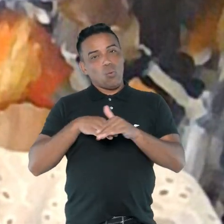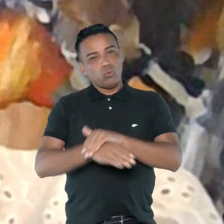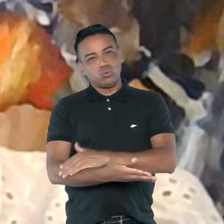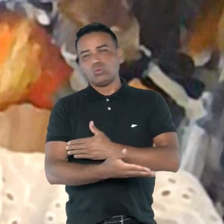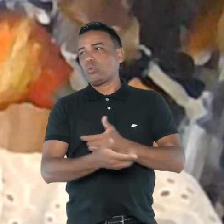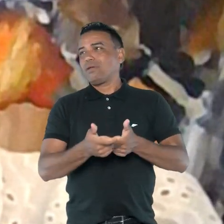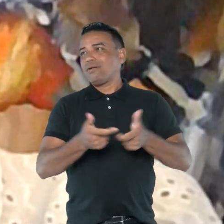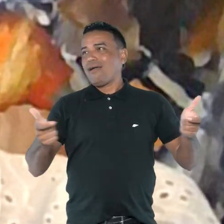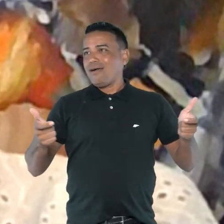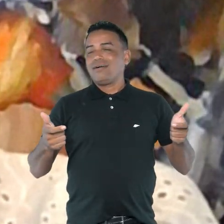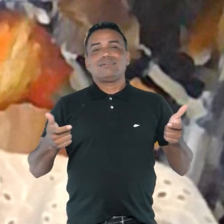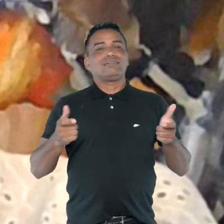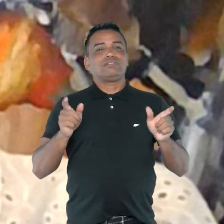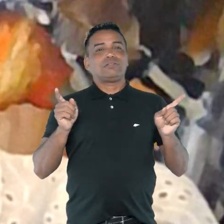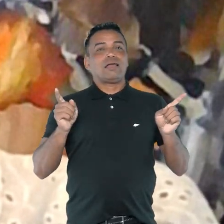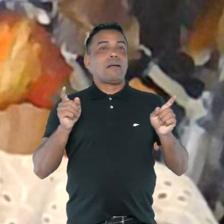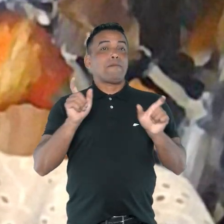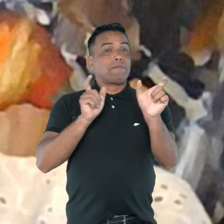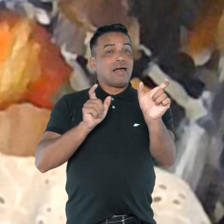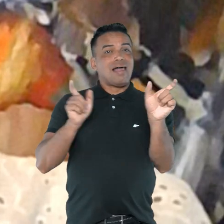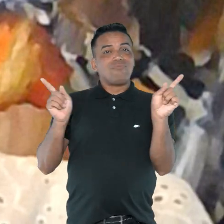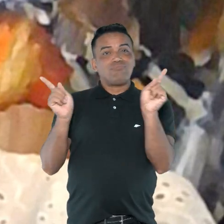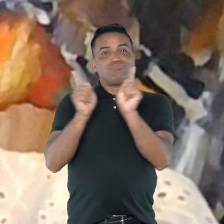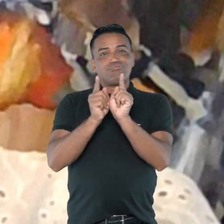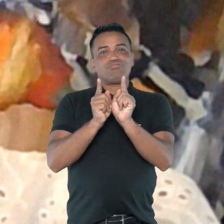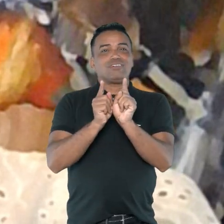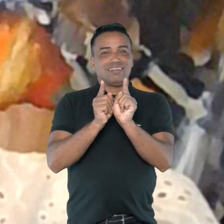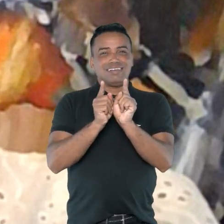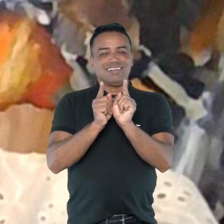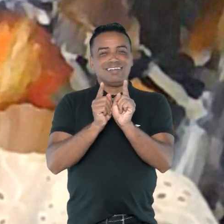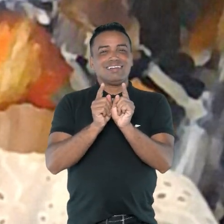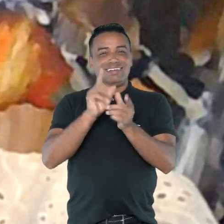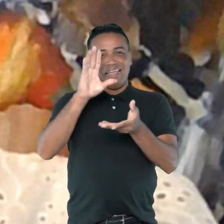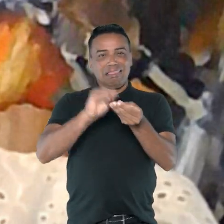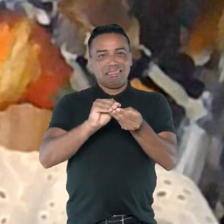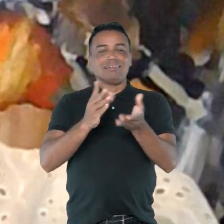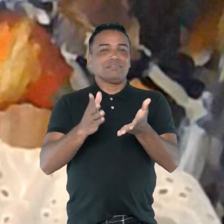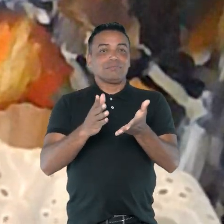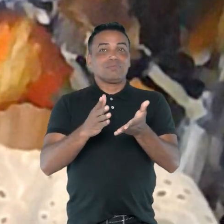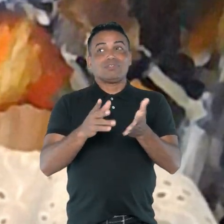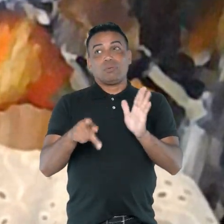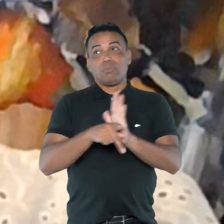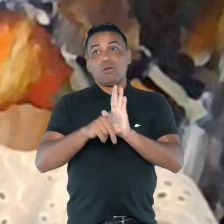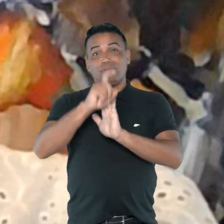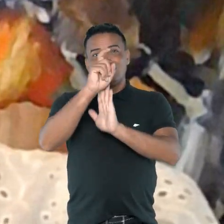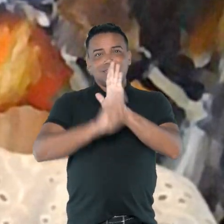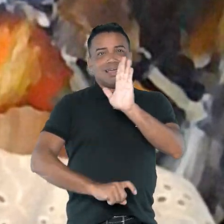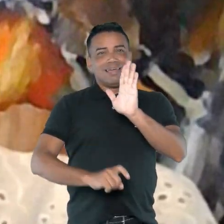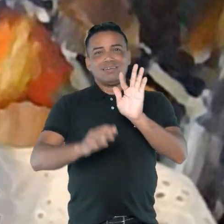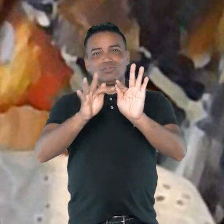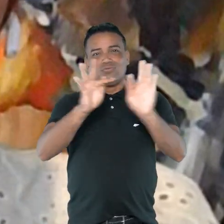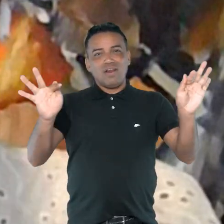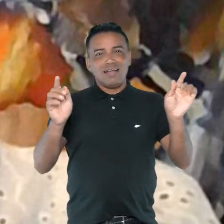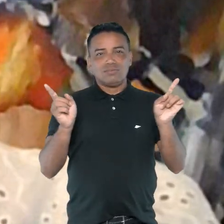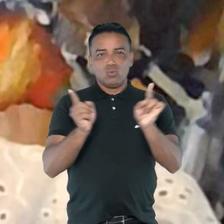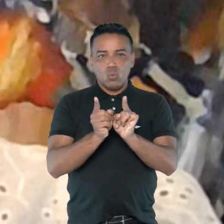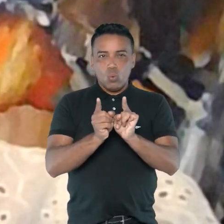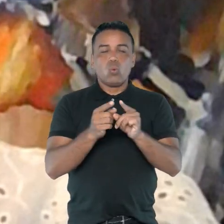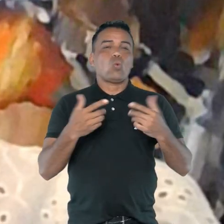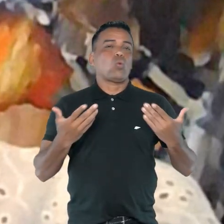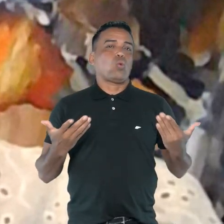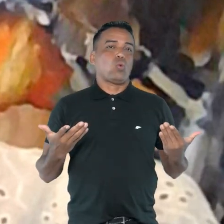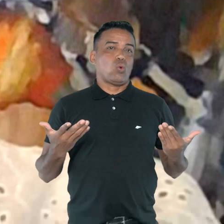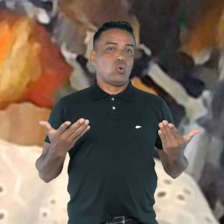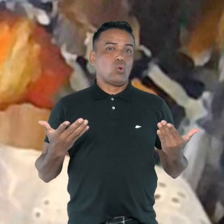tendência muito grande a cortar as palavras e a ter um apreço por um texto com frases